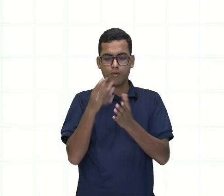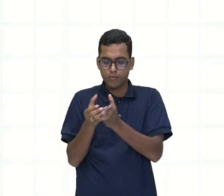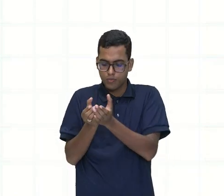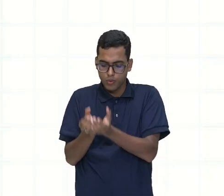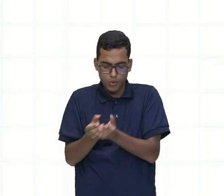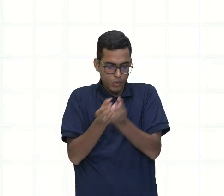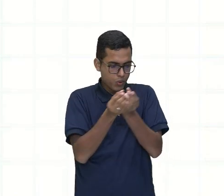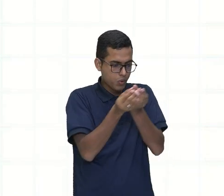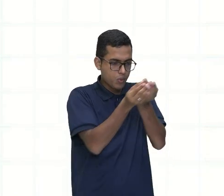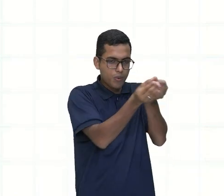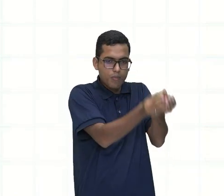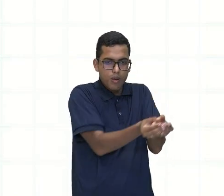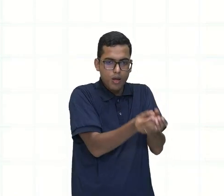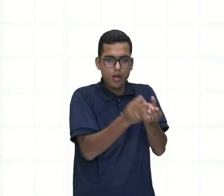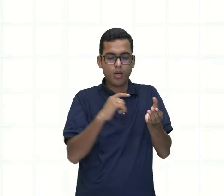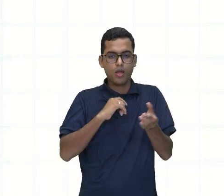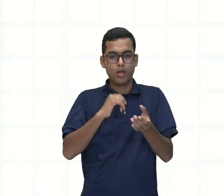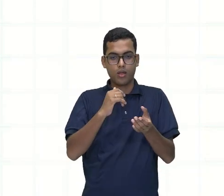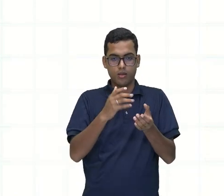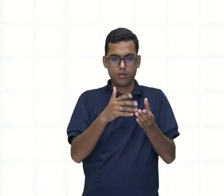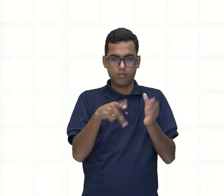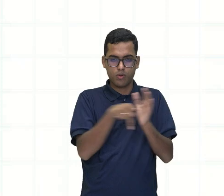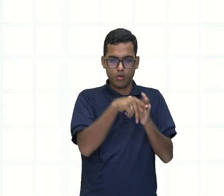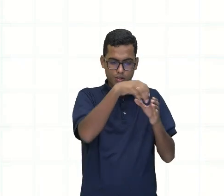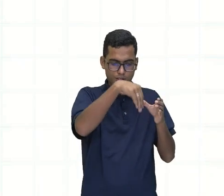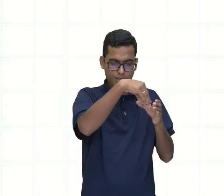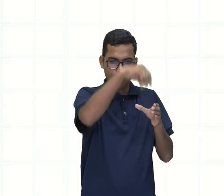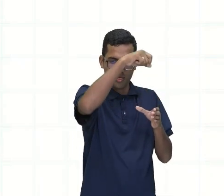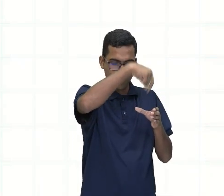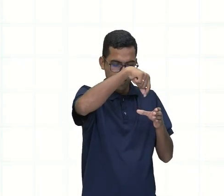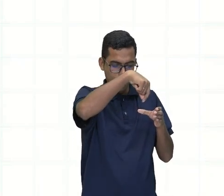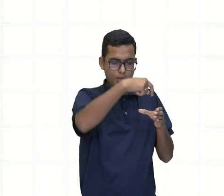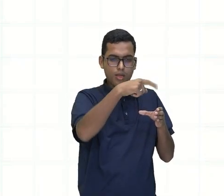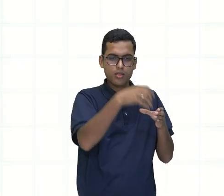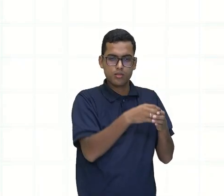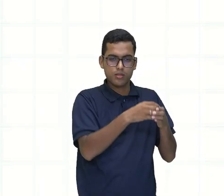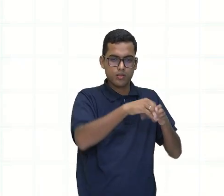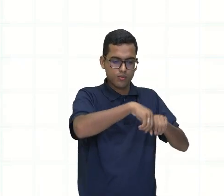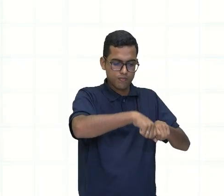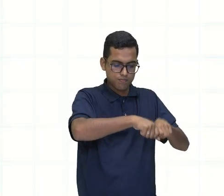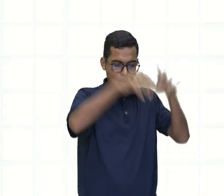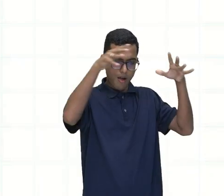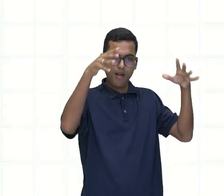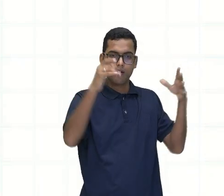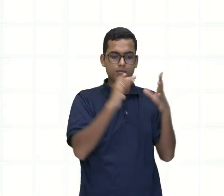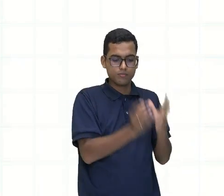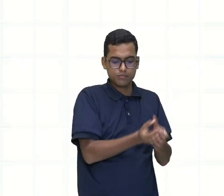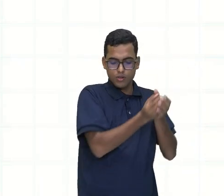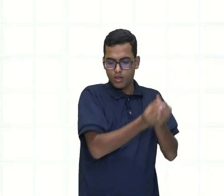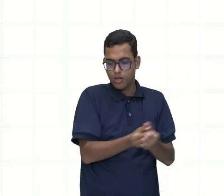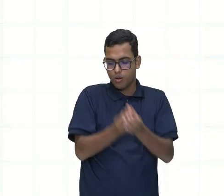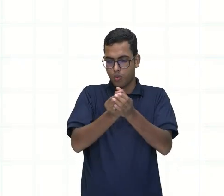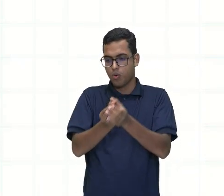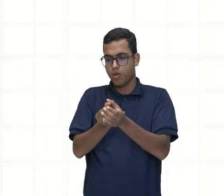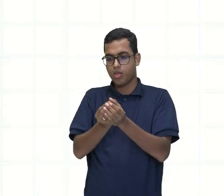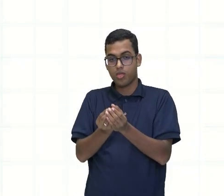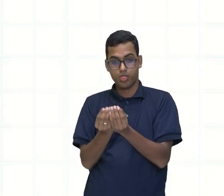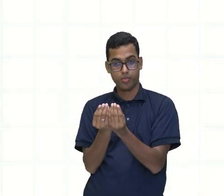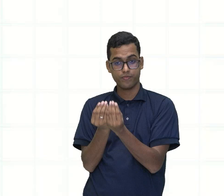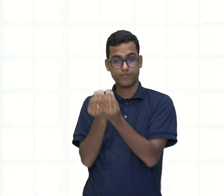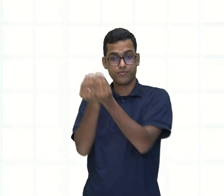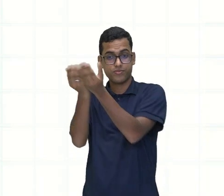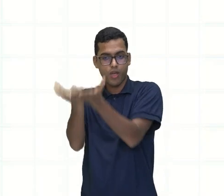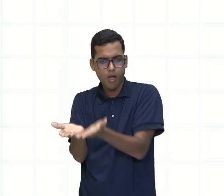não foi? Então, qual é o pronome, né, com função de objeto eu vou utilizar aí? Quando ele deu it, não